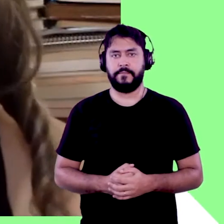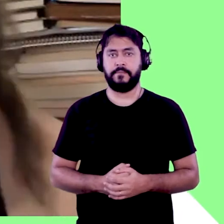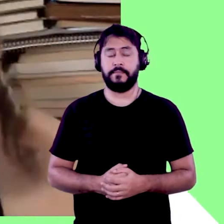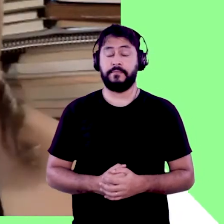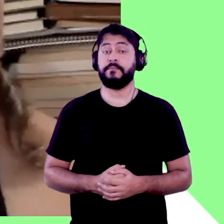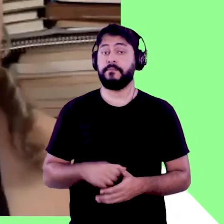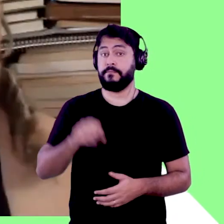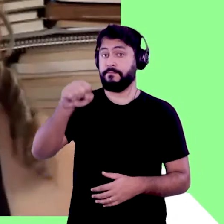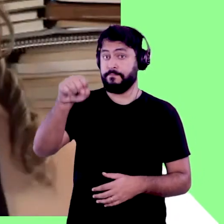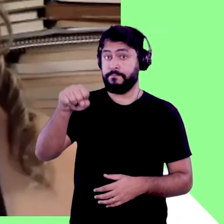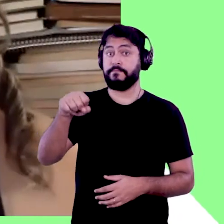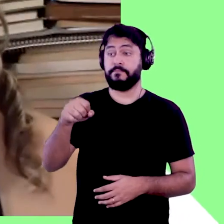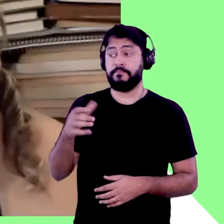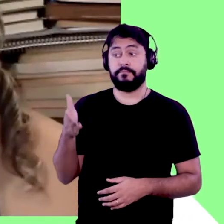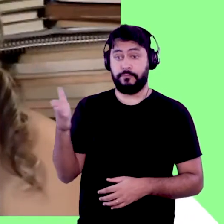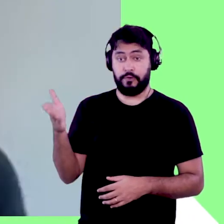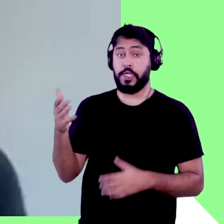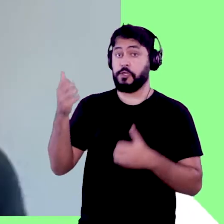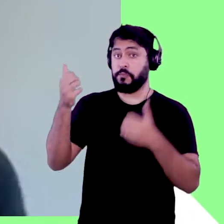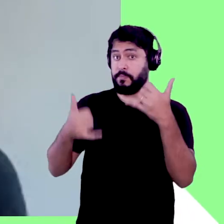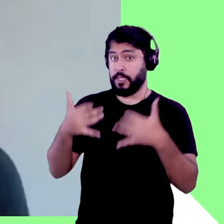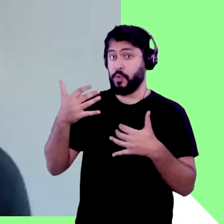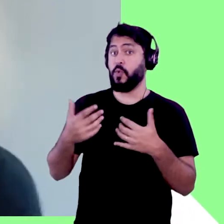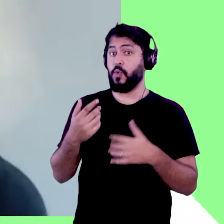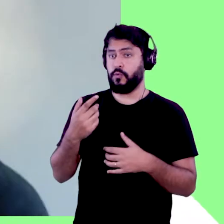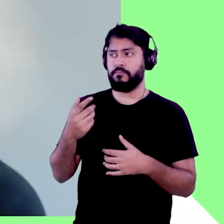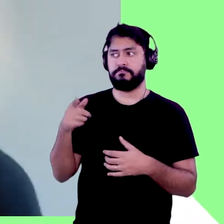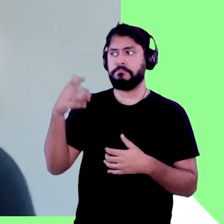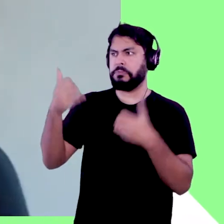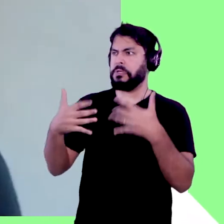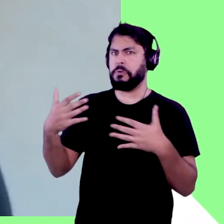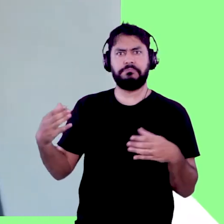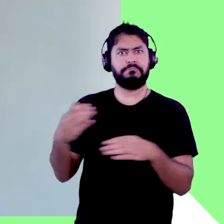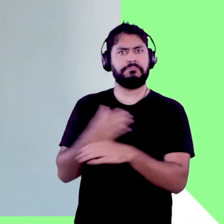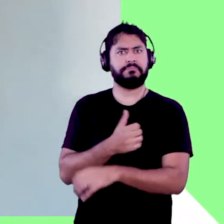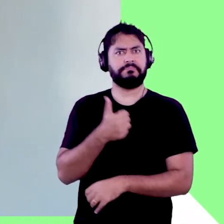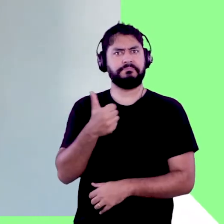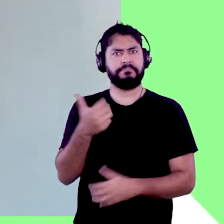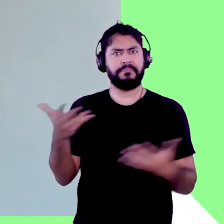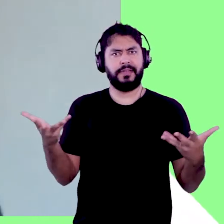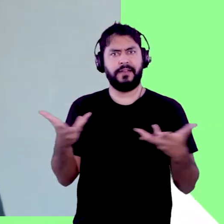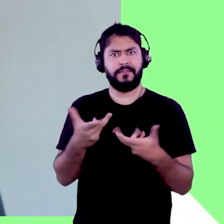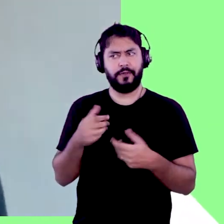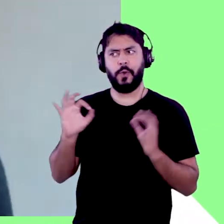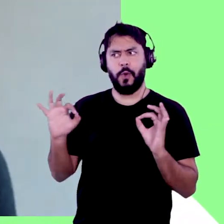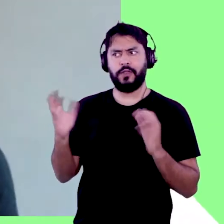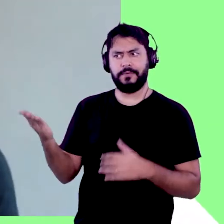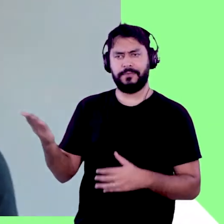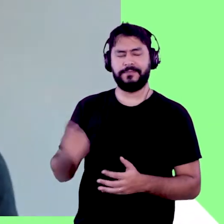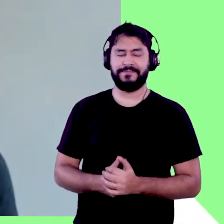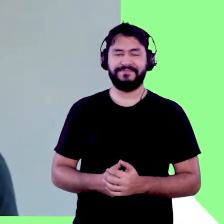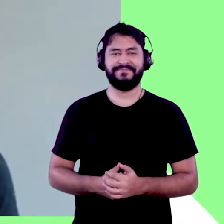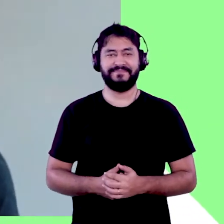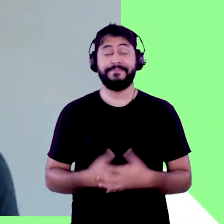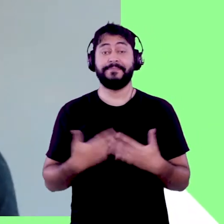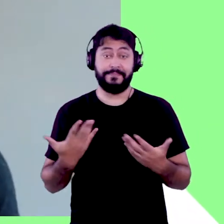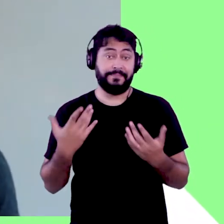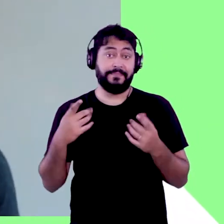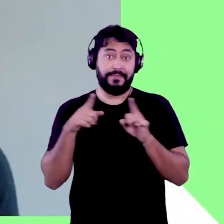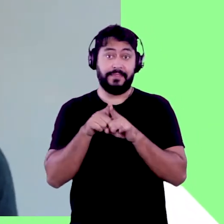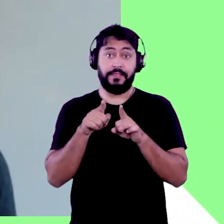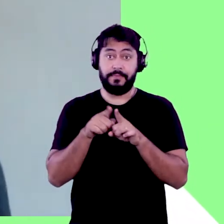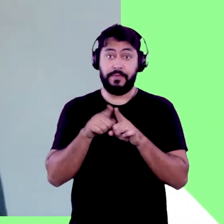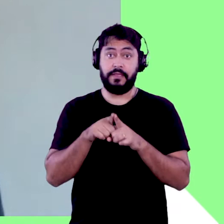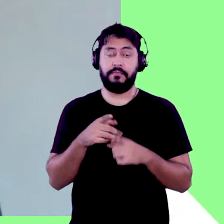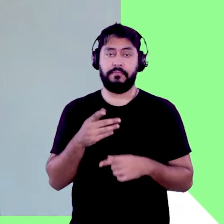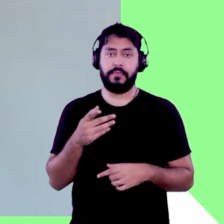E você falou uma coisa que eu, assim, tudo. Você falou tudo que eu acho muito ótimo. E que,